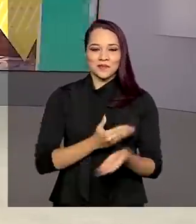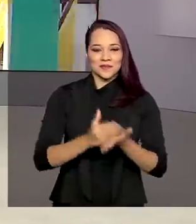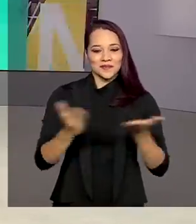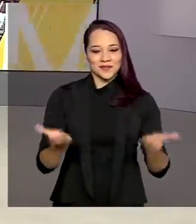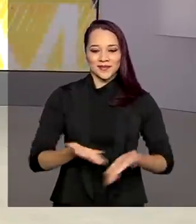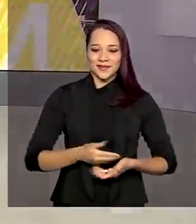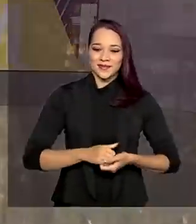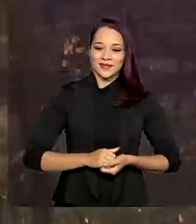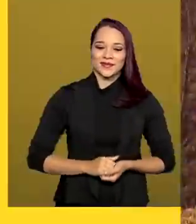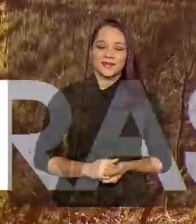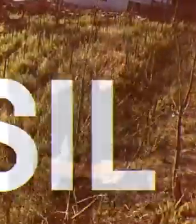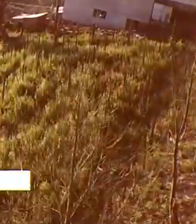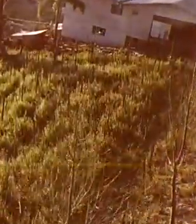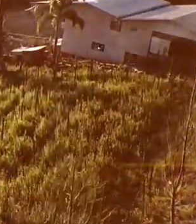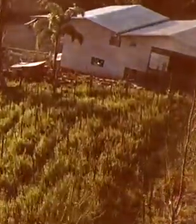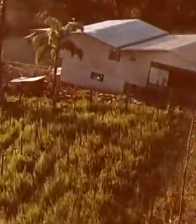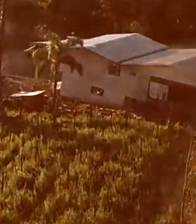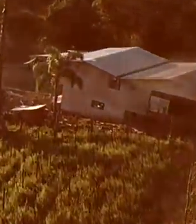começa agora.